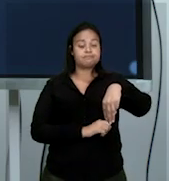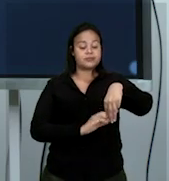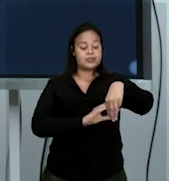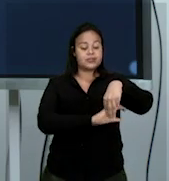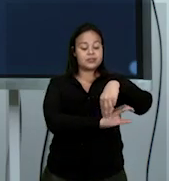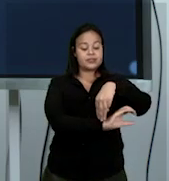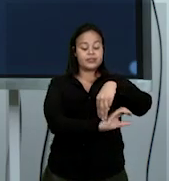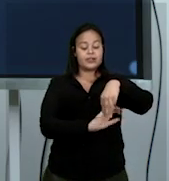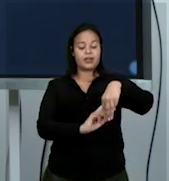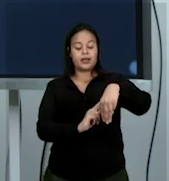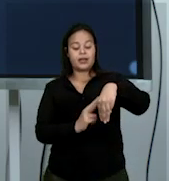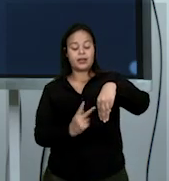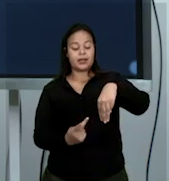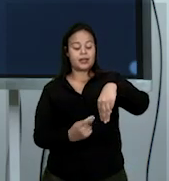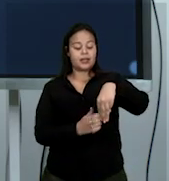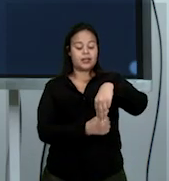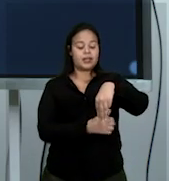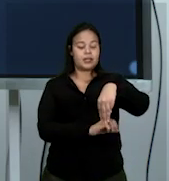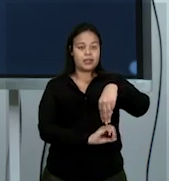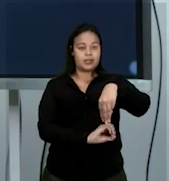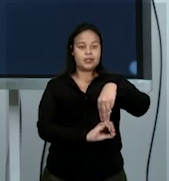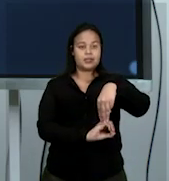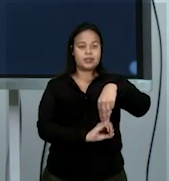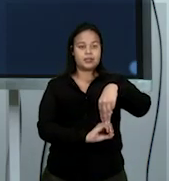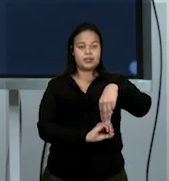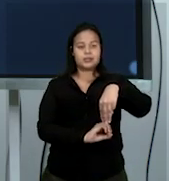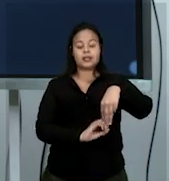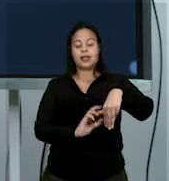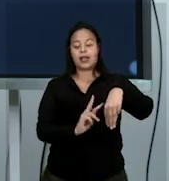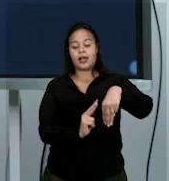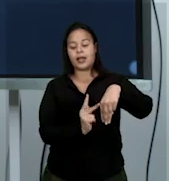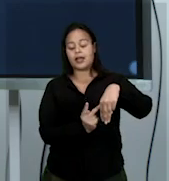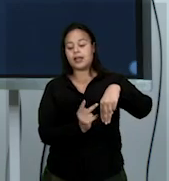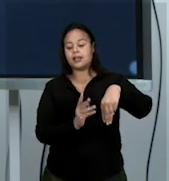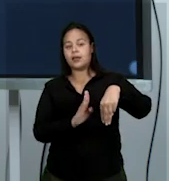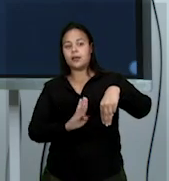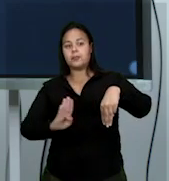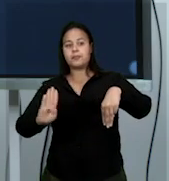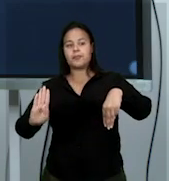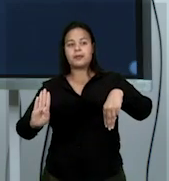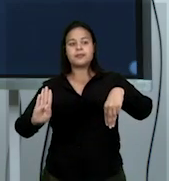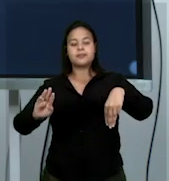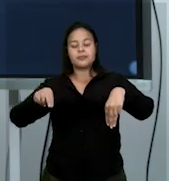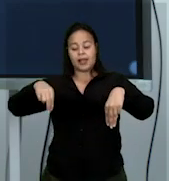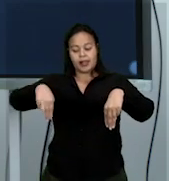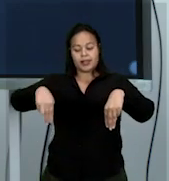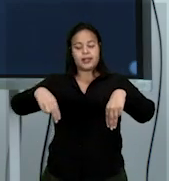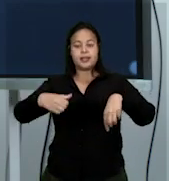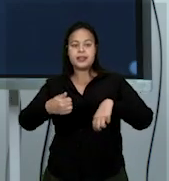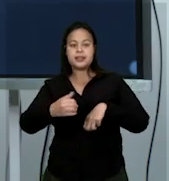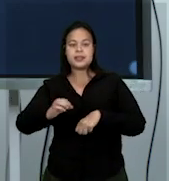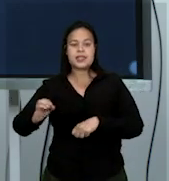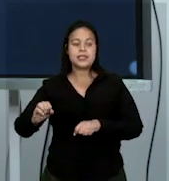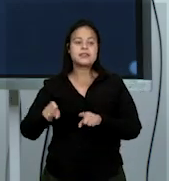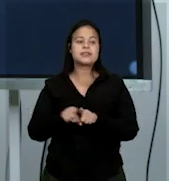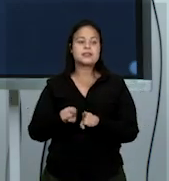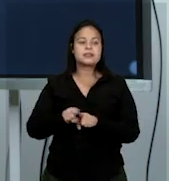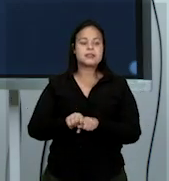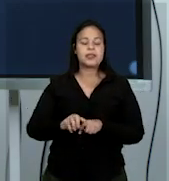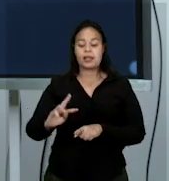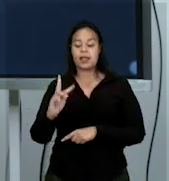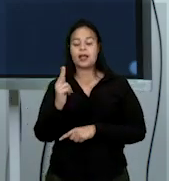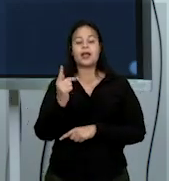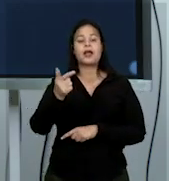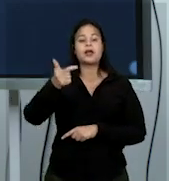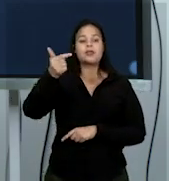H, 10. Quem que é o pedaço do H até o B, que é o N? 10 também. E o meu H2,